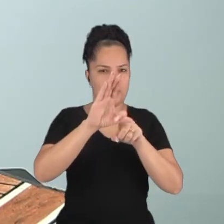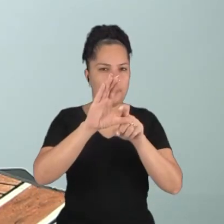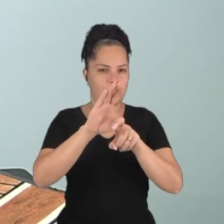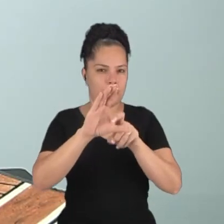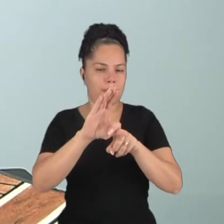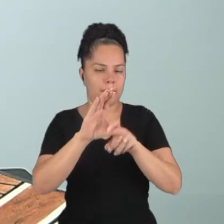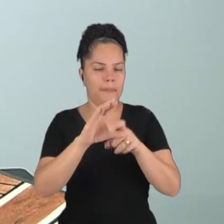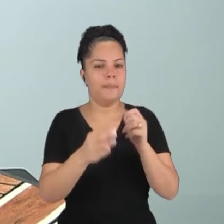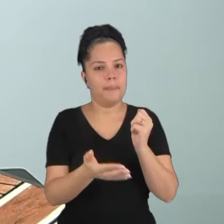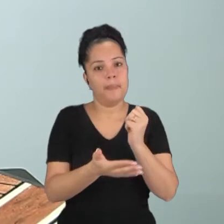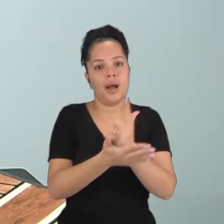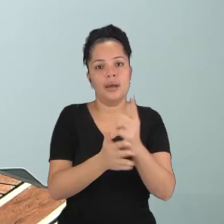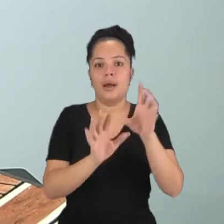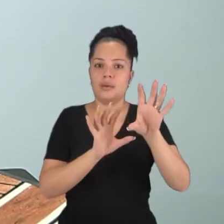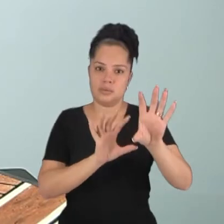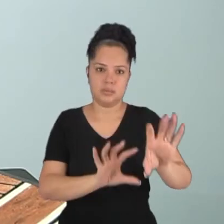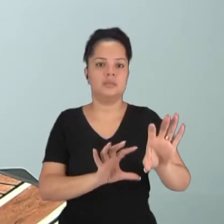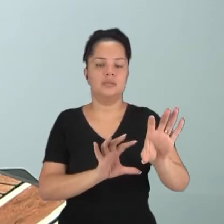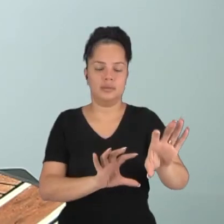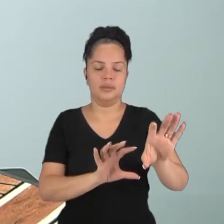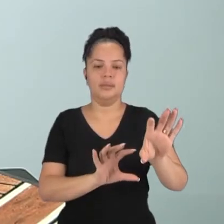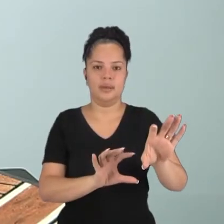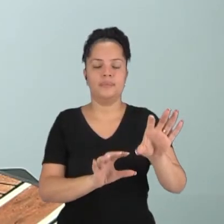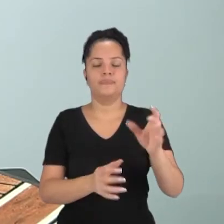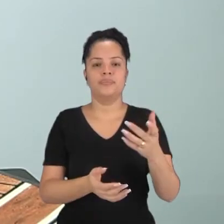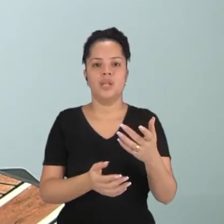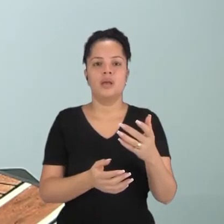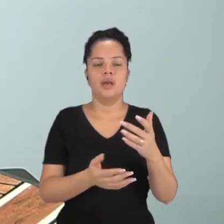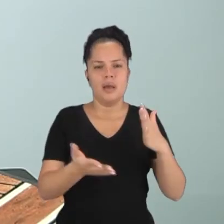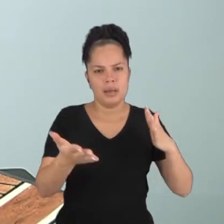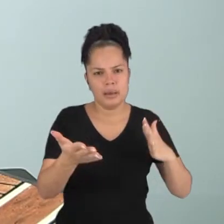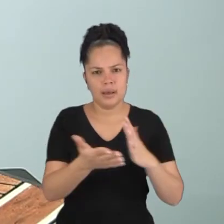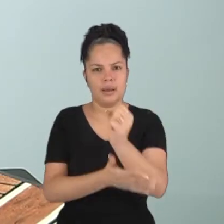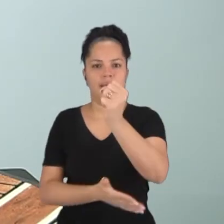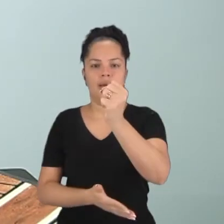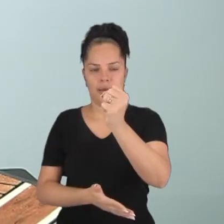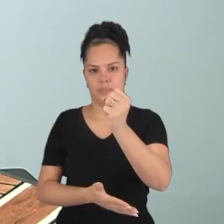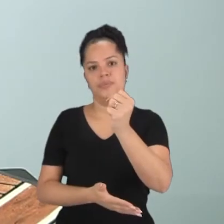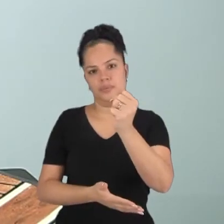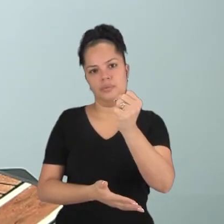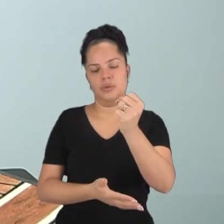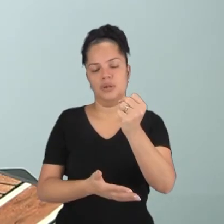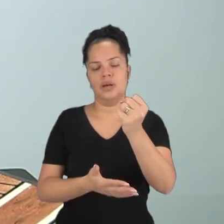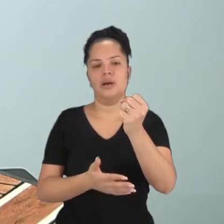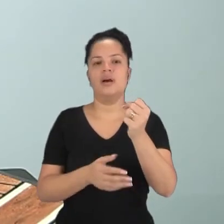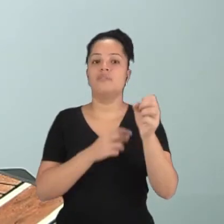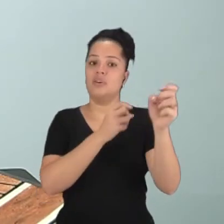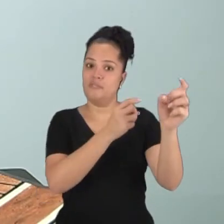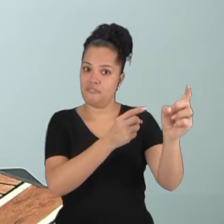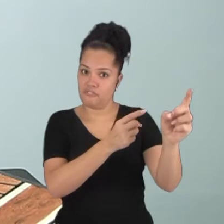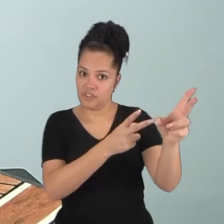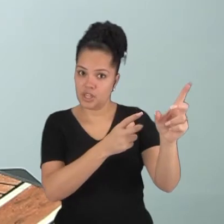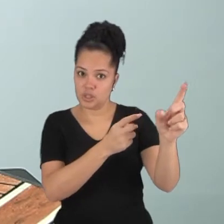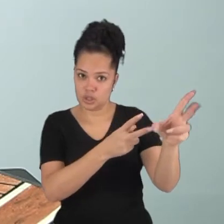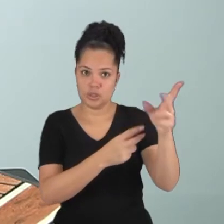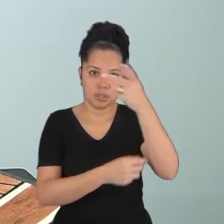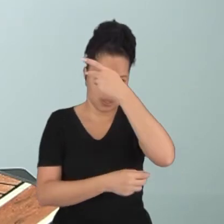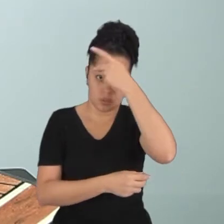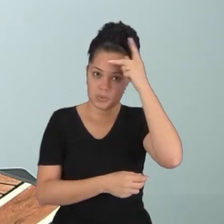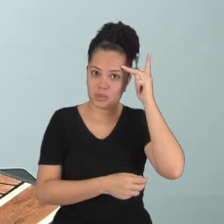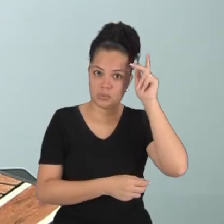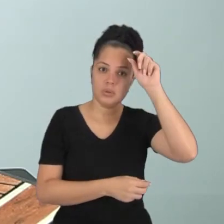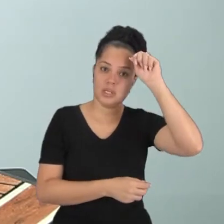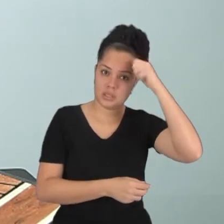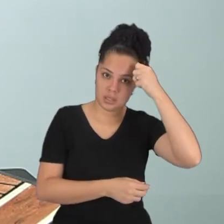elas pagavam dessa forma, né? As pessoas pegavam elas lá e vendiam, né? Tratavam elas